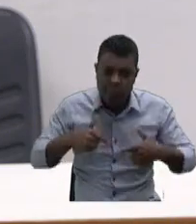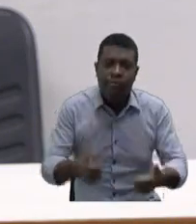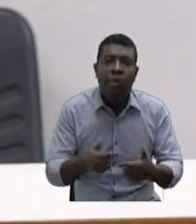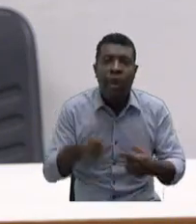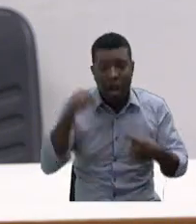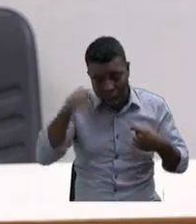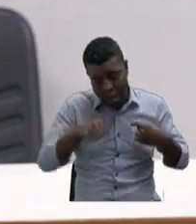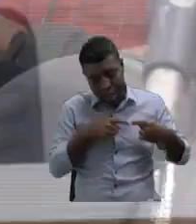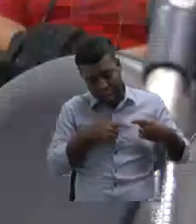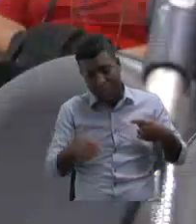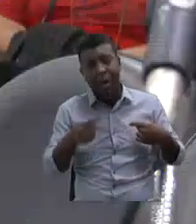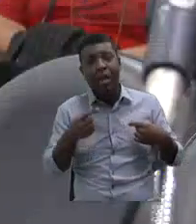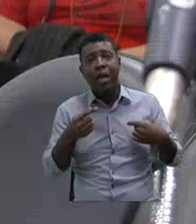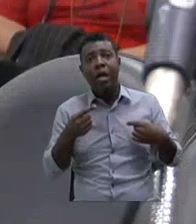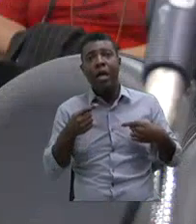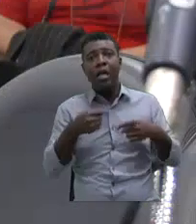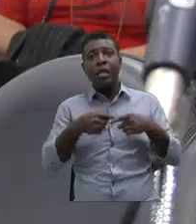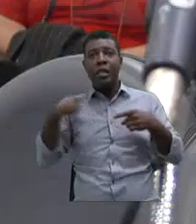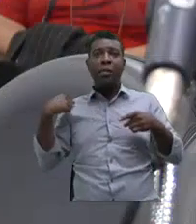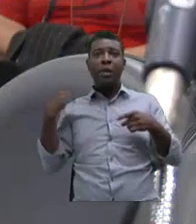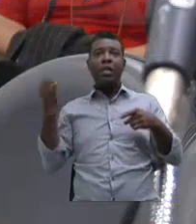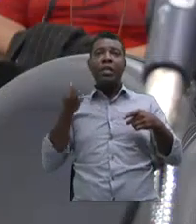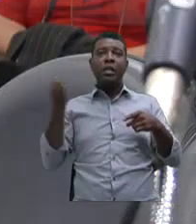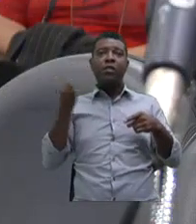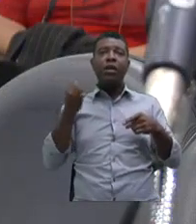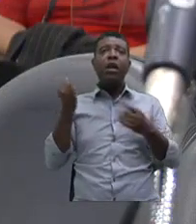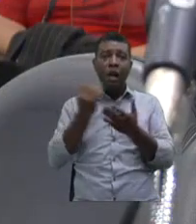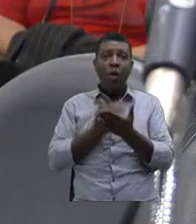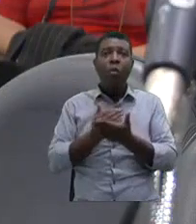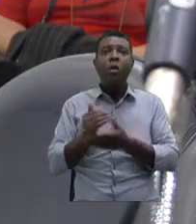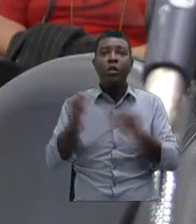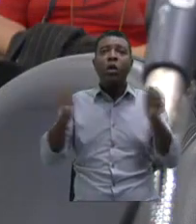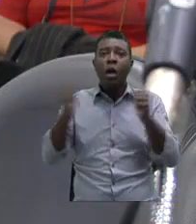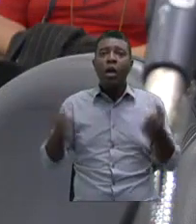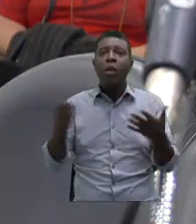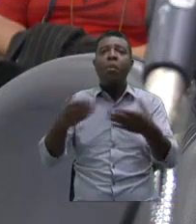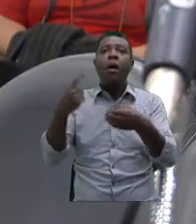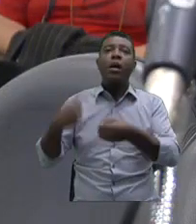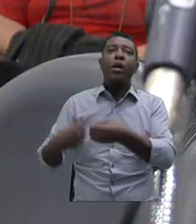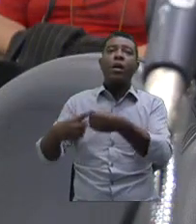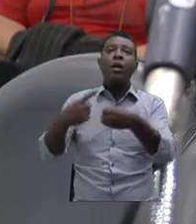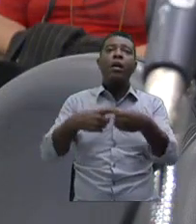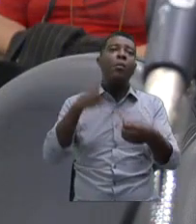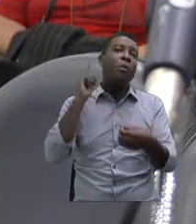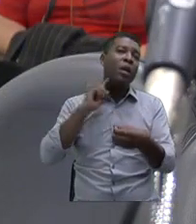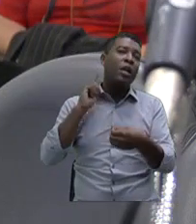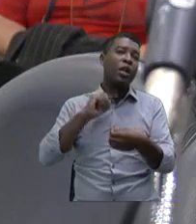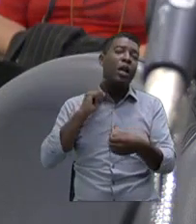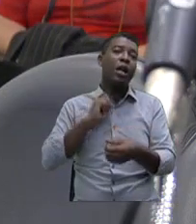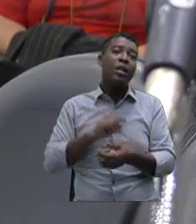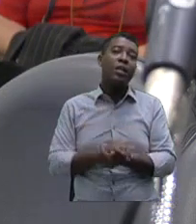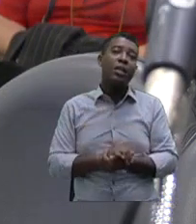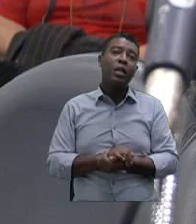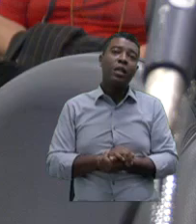na sexta-feira, começou uma campanha nas rádios do interior de Minas Gerais inteiro. Concurso, senhor.